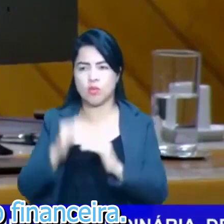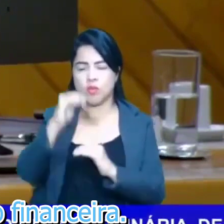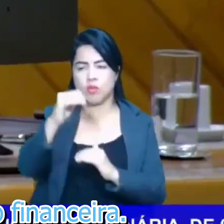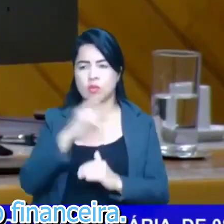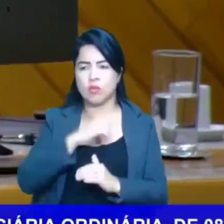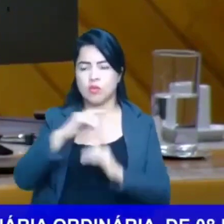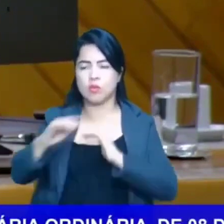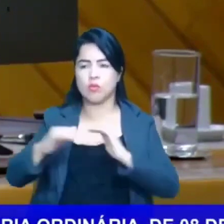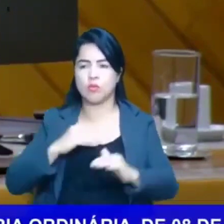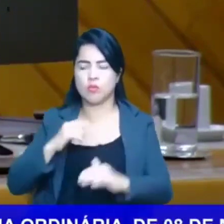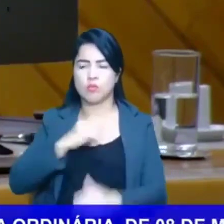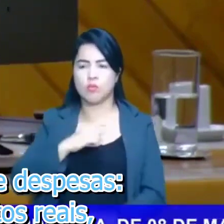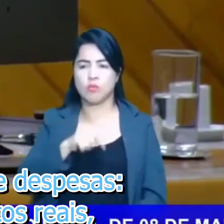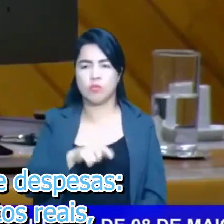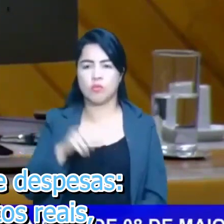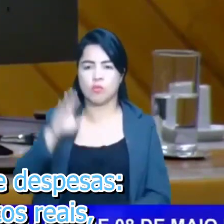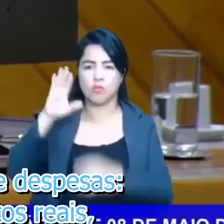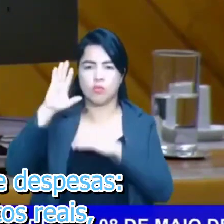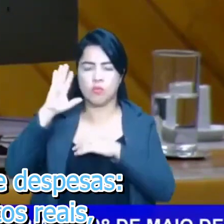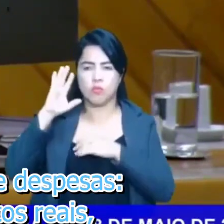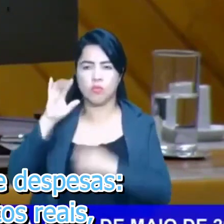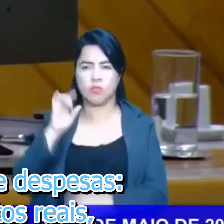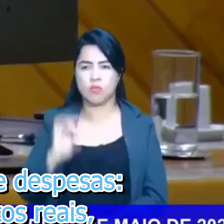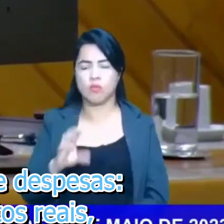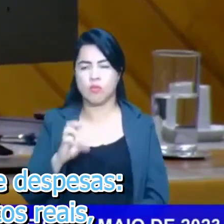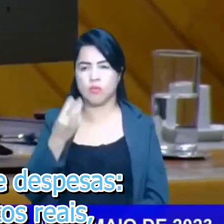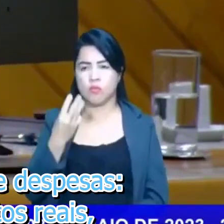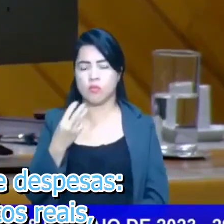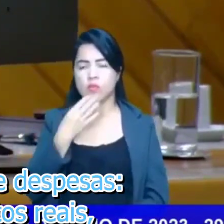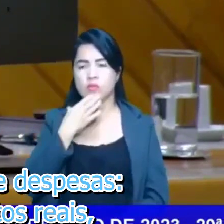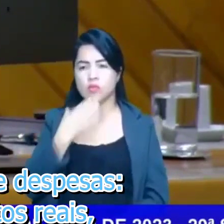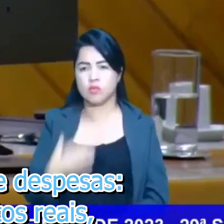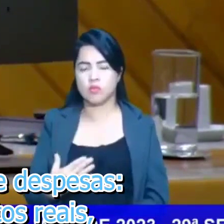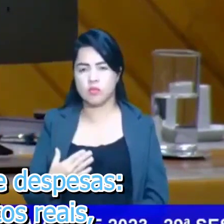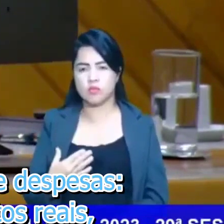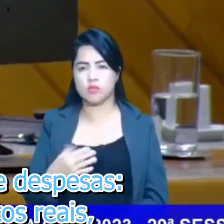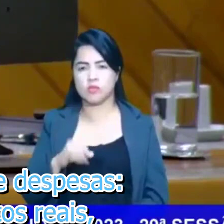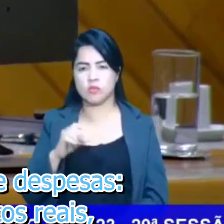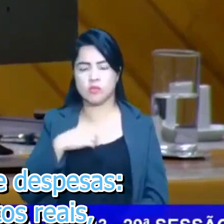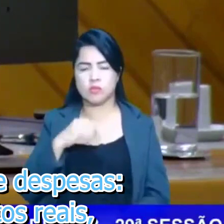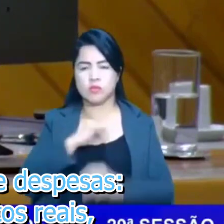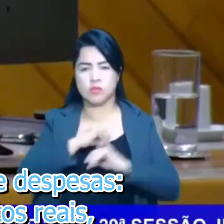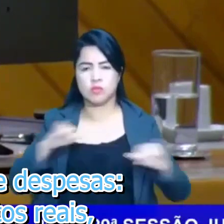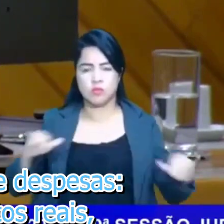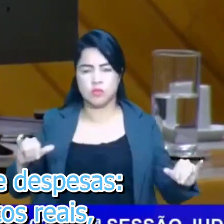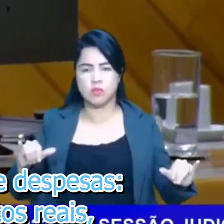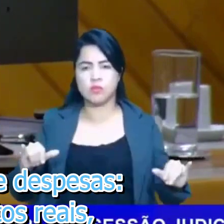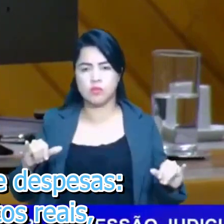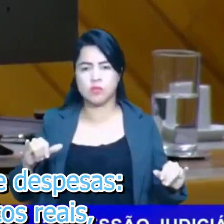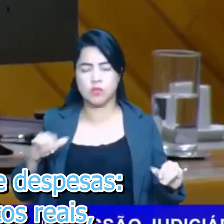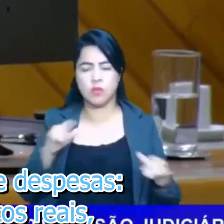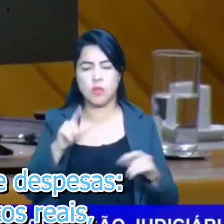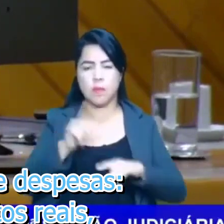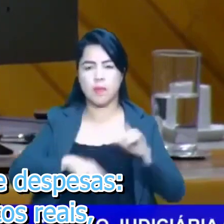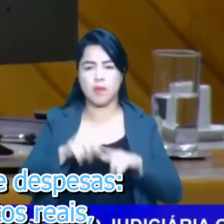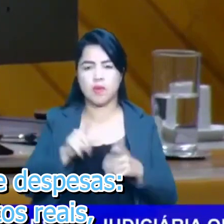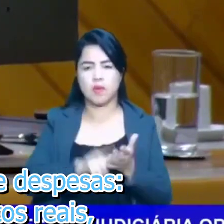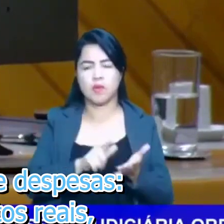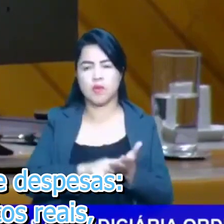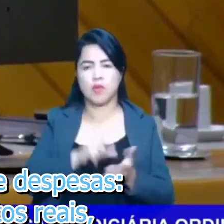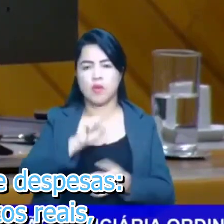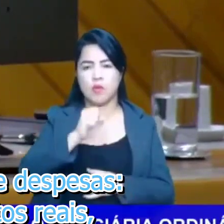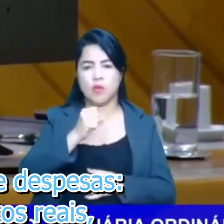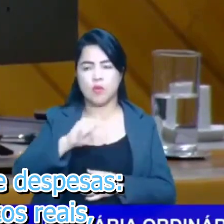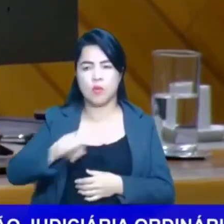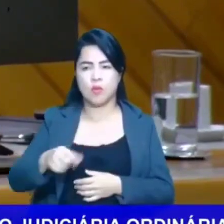financeira. Ressaltou que a candidata registrou somente 3 tipos de despesas: publicidade por materiais impressos, R$